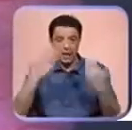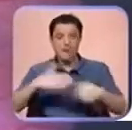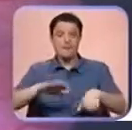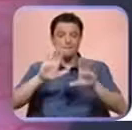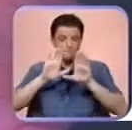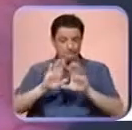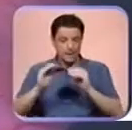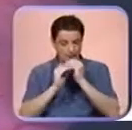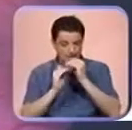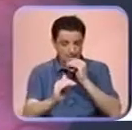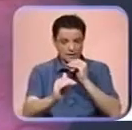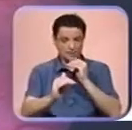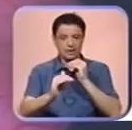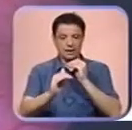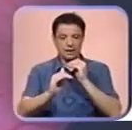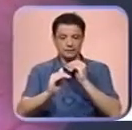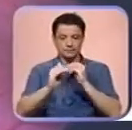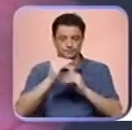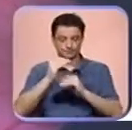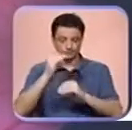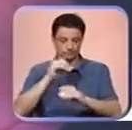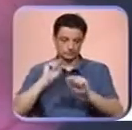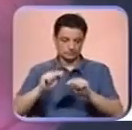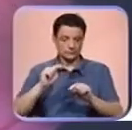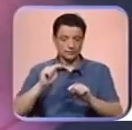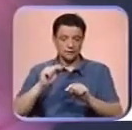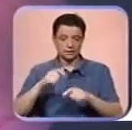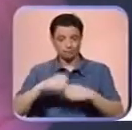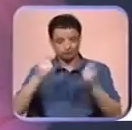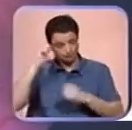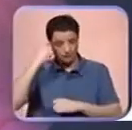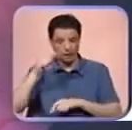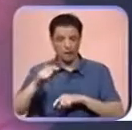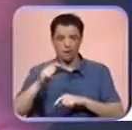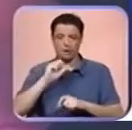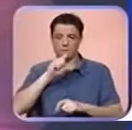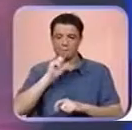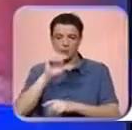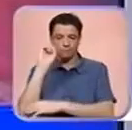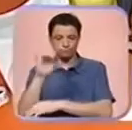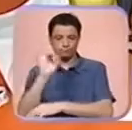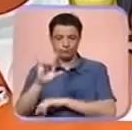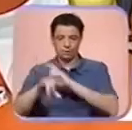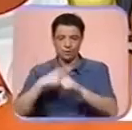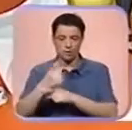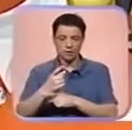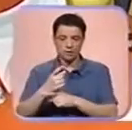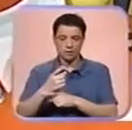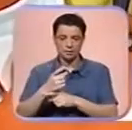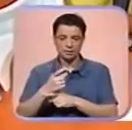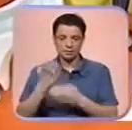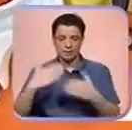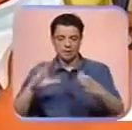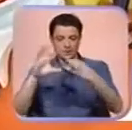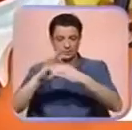mais... num estadio mais baixo possível estas lesões. Claro. Podemos, se calhar, avançar ainda. Mas ainda relacionado